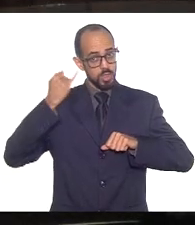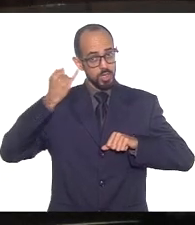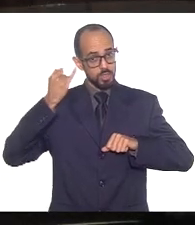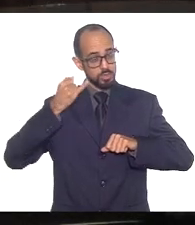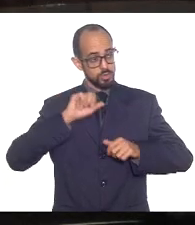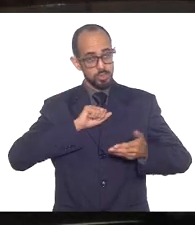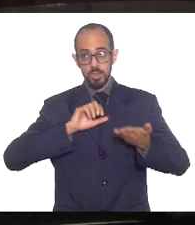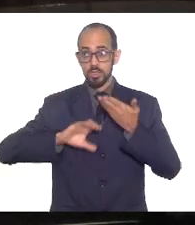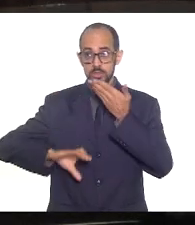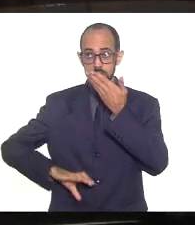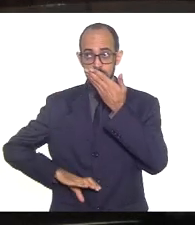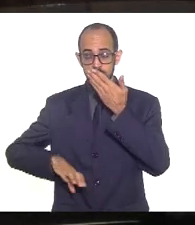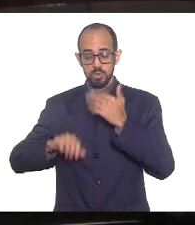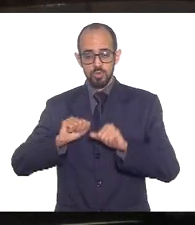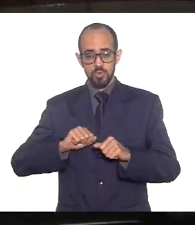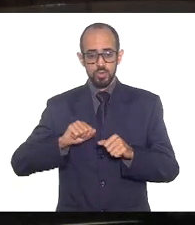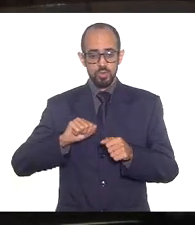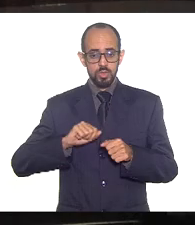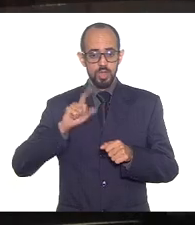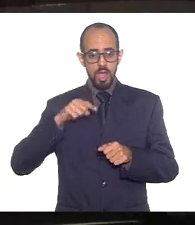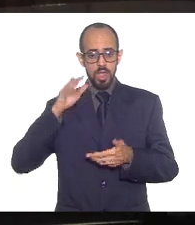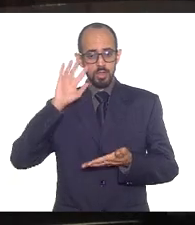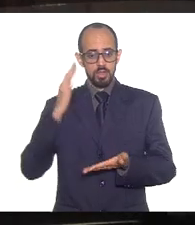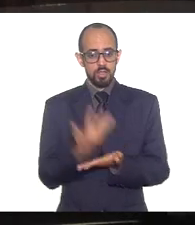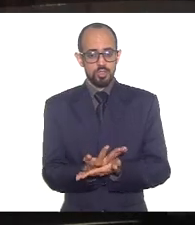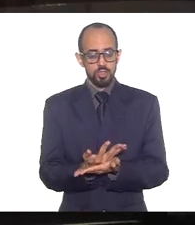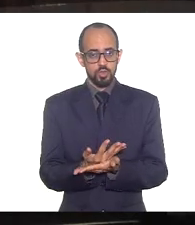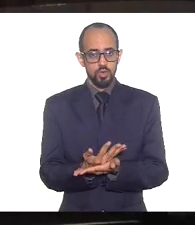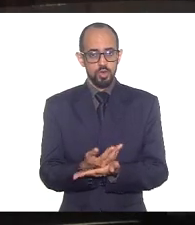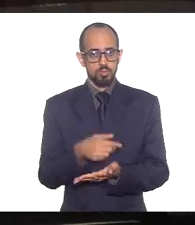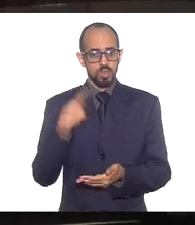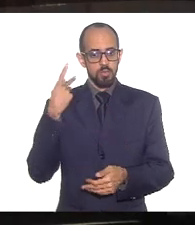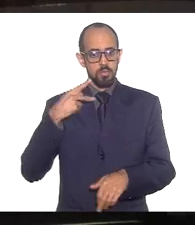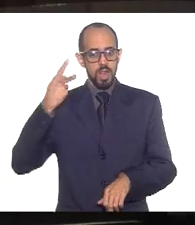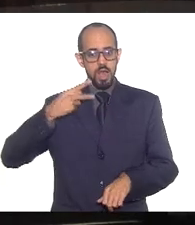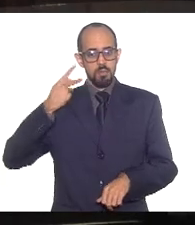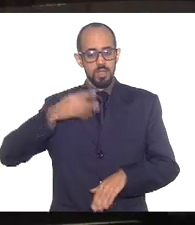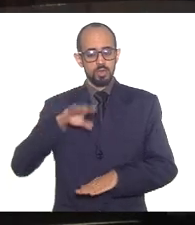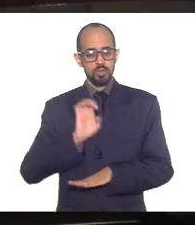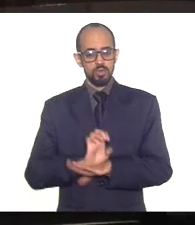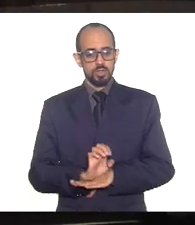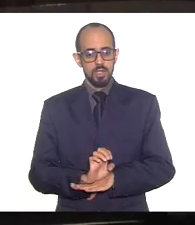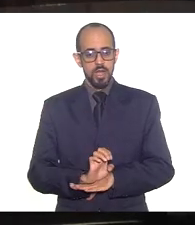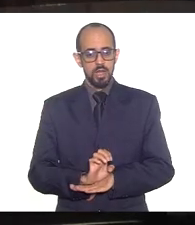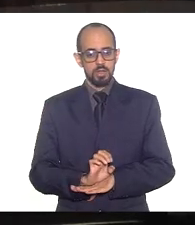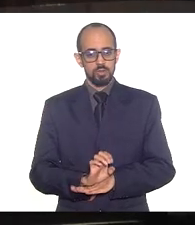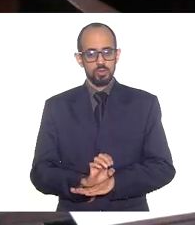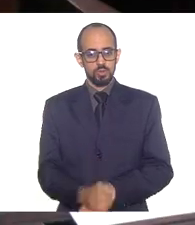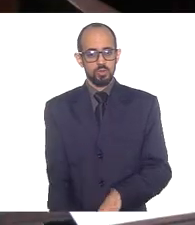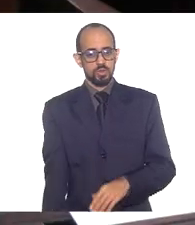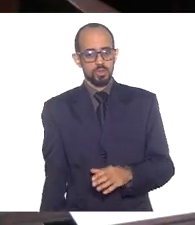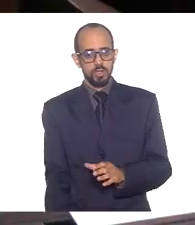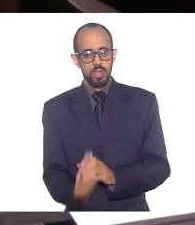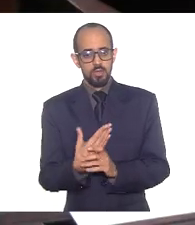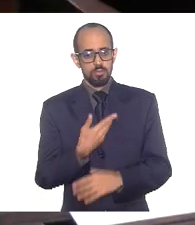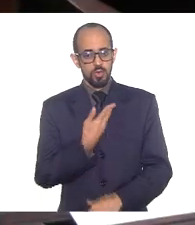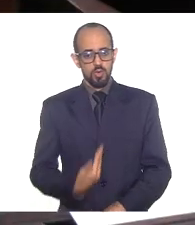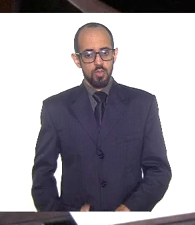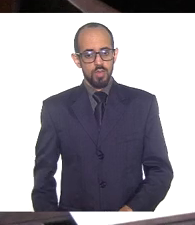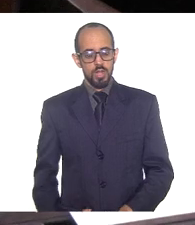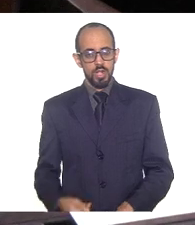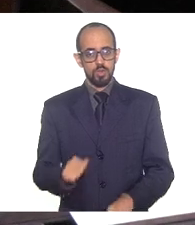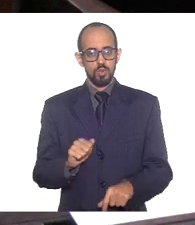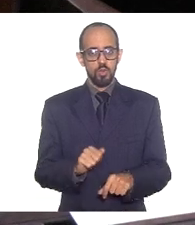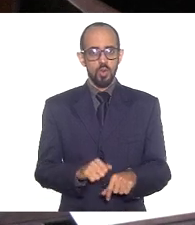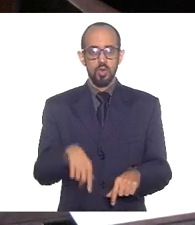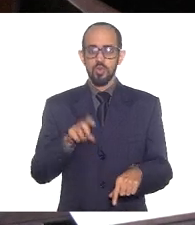e coloca decisões tomadas pelo Parlamento Estadual sancionada pelo Governador sob